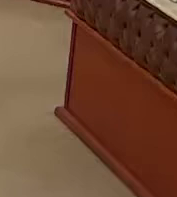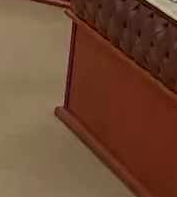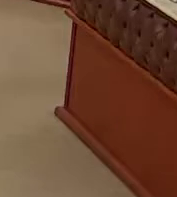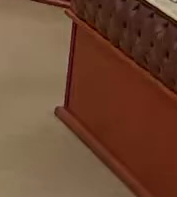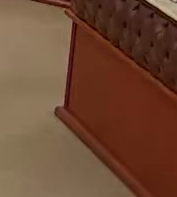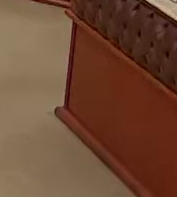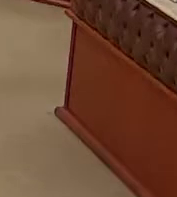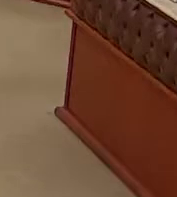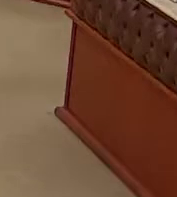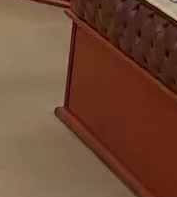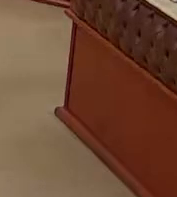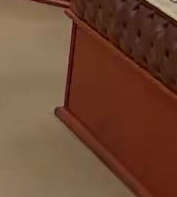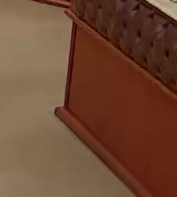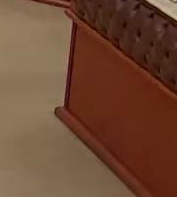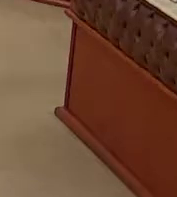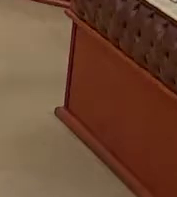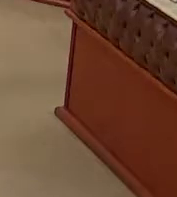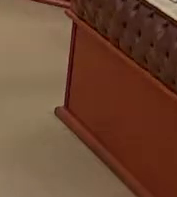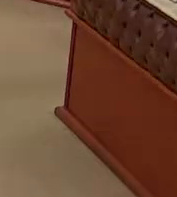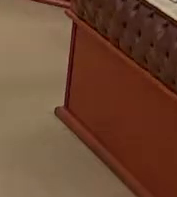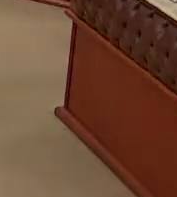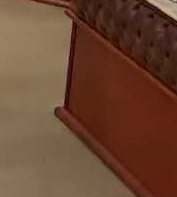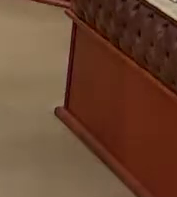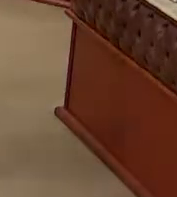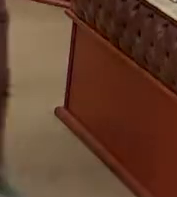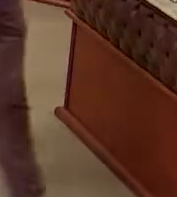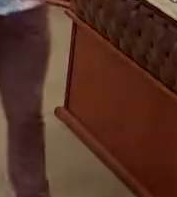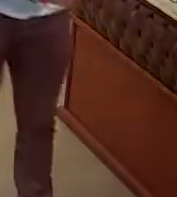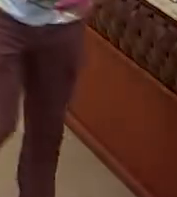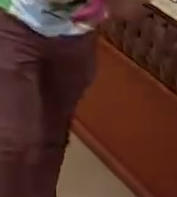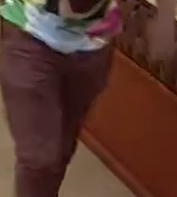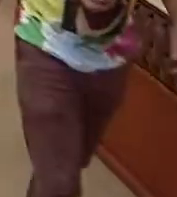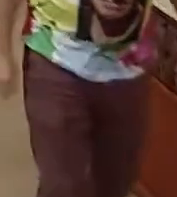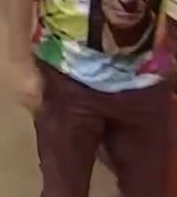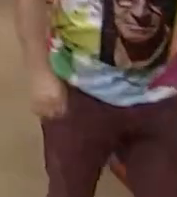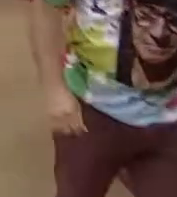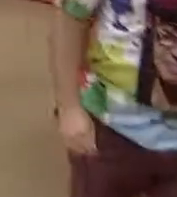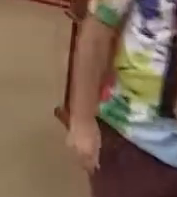aqui na organização da